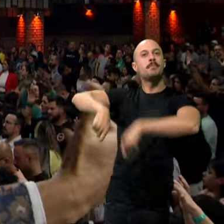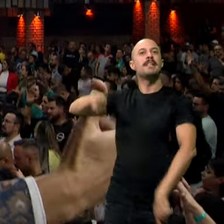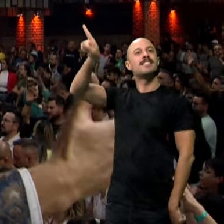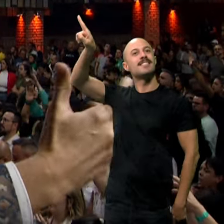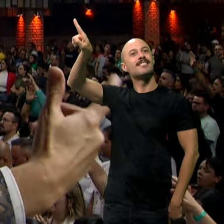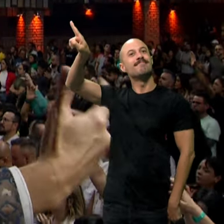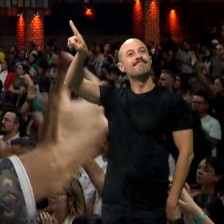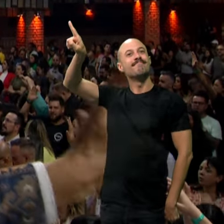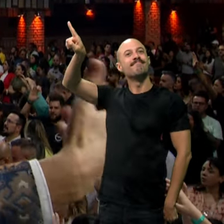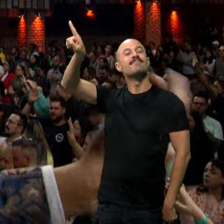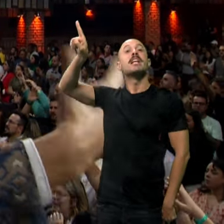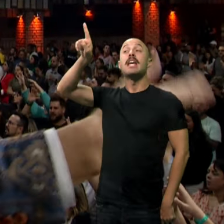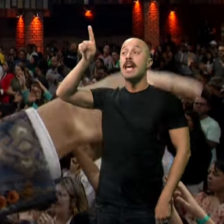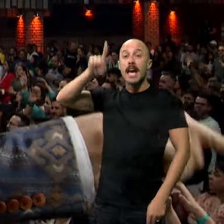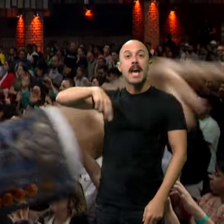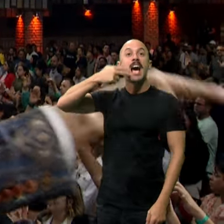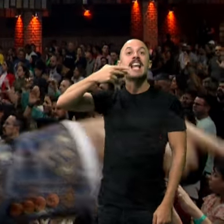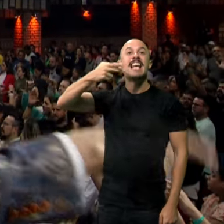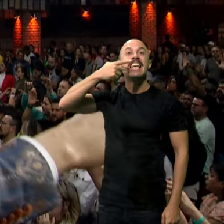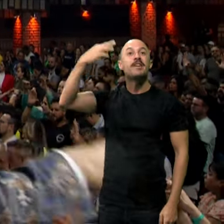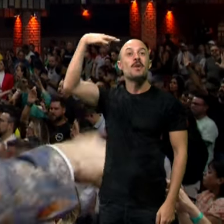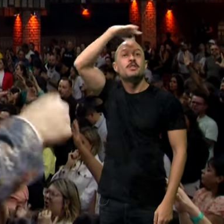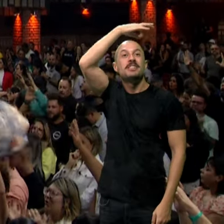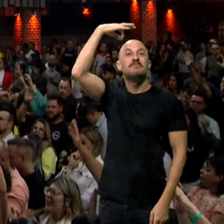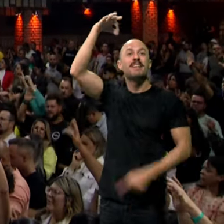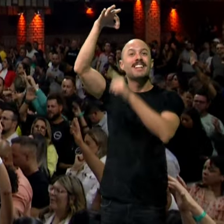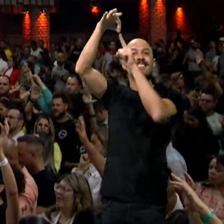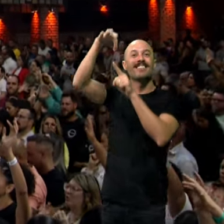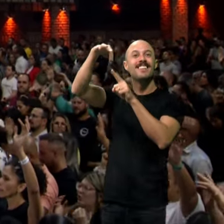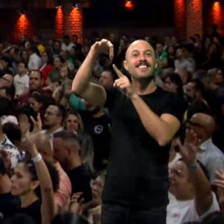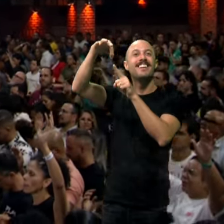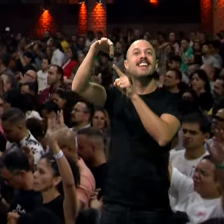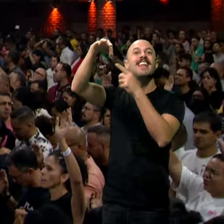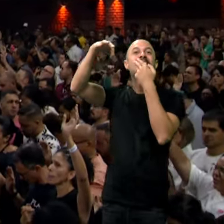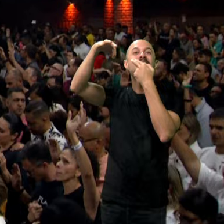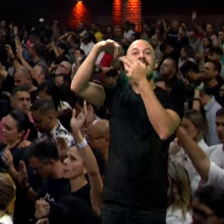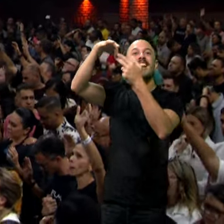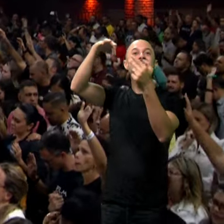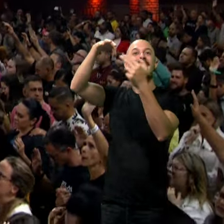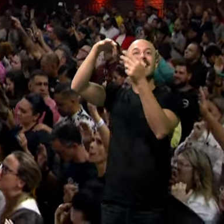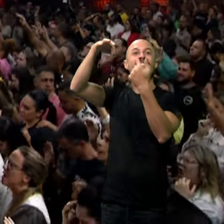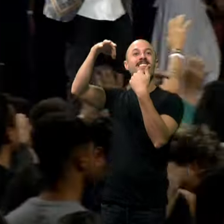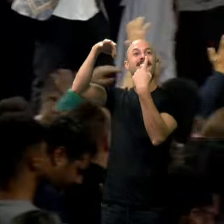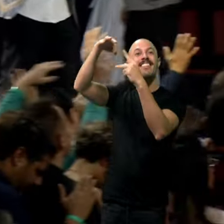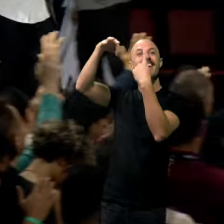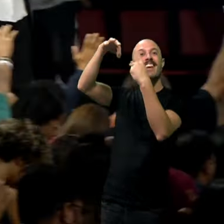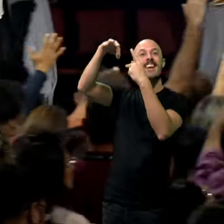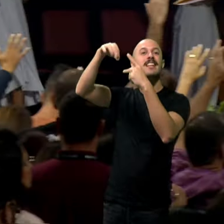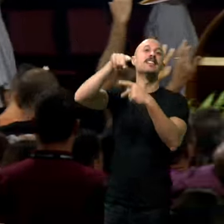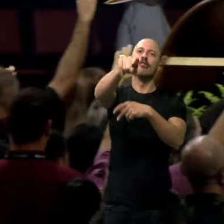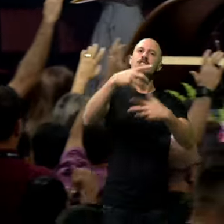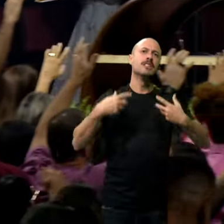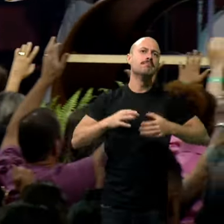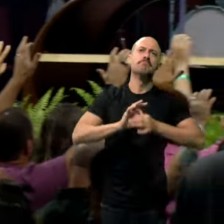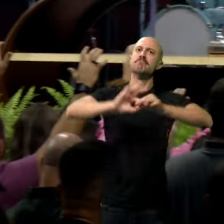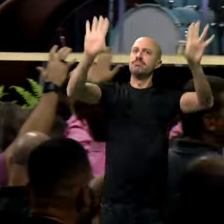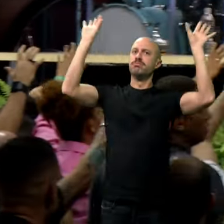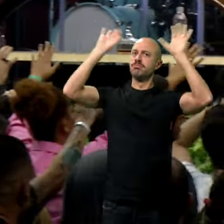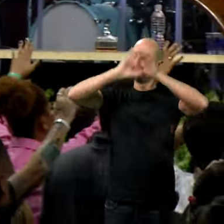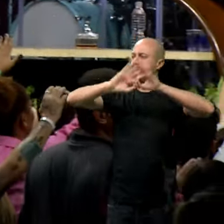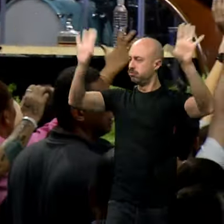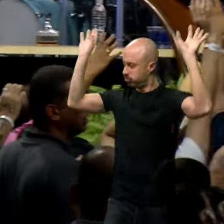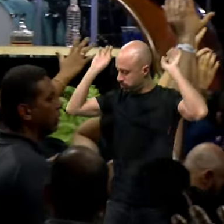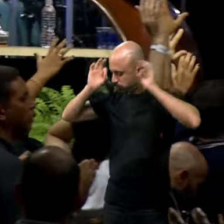do Espírito que te transforma. Eu vou descer aí e orar por alguns de vocês. Vamos, vamos, libere, libere isso, libere isso.